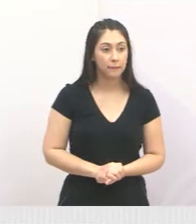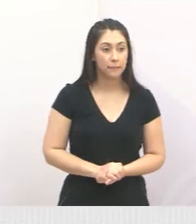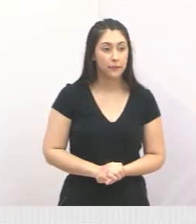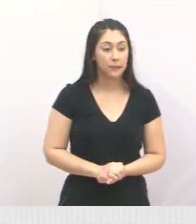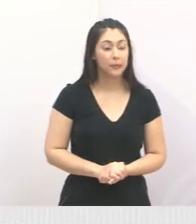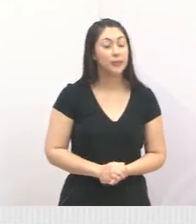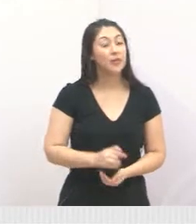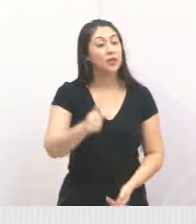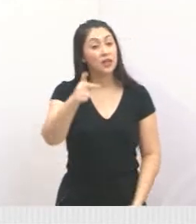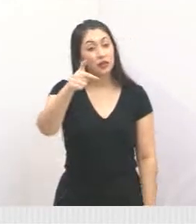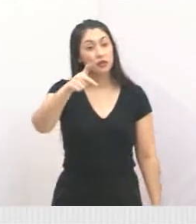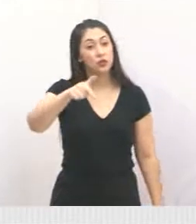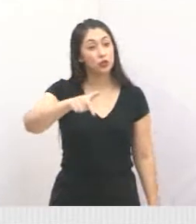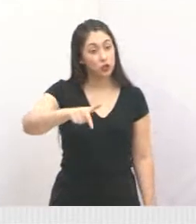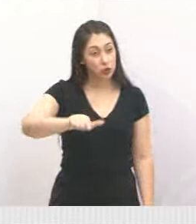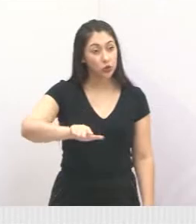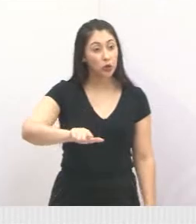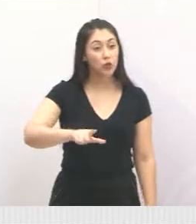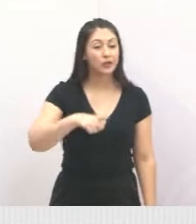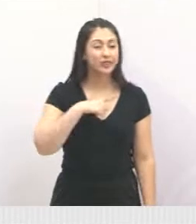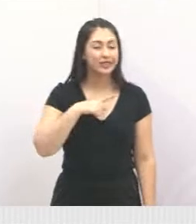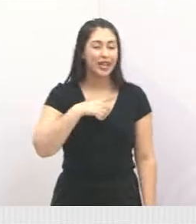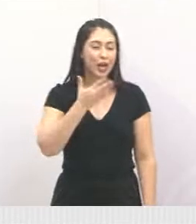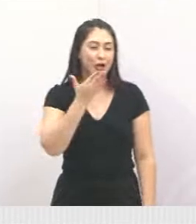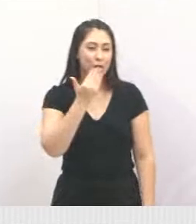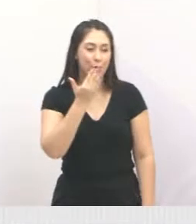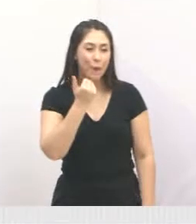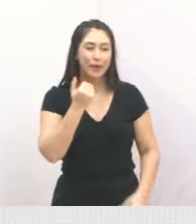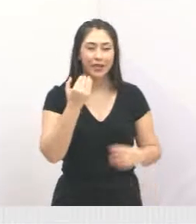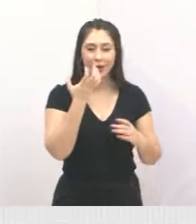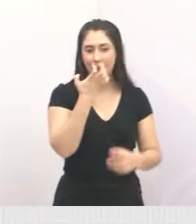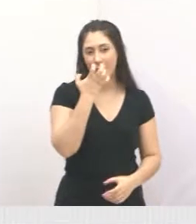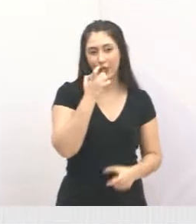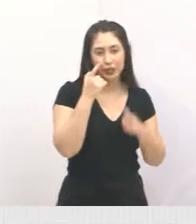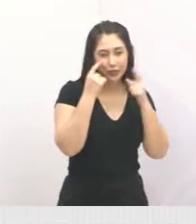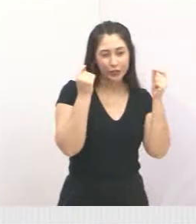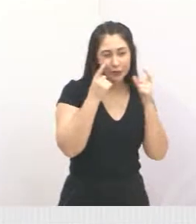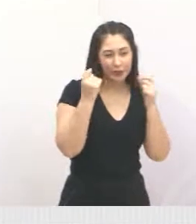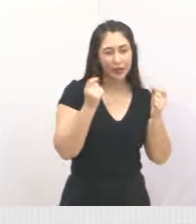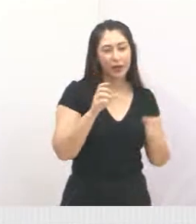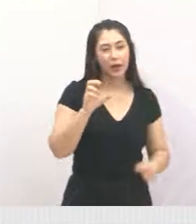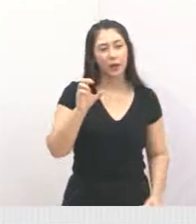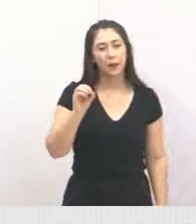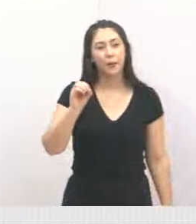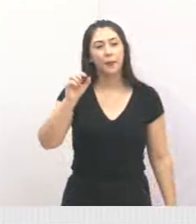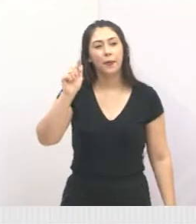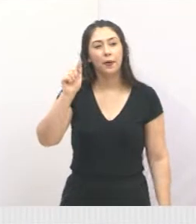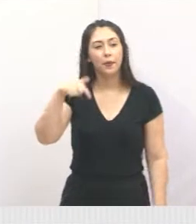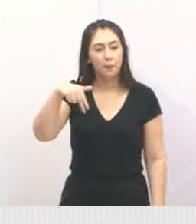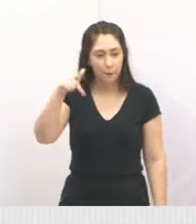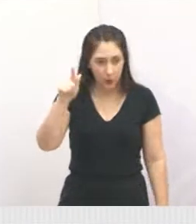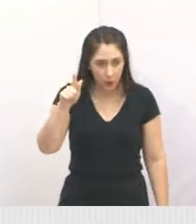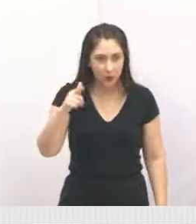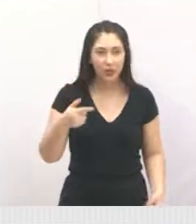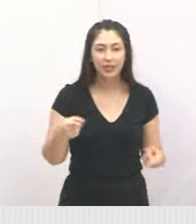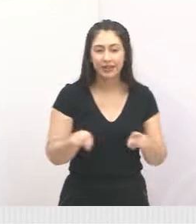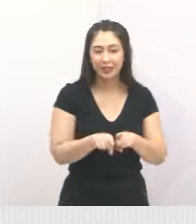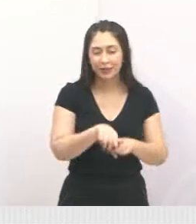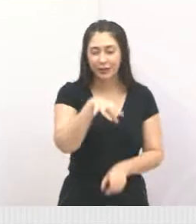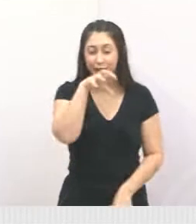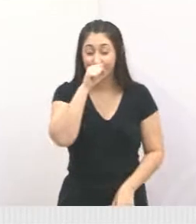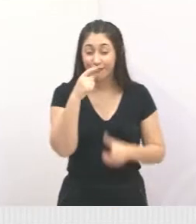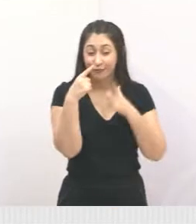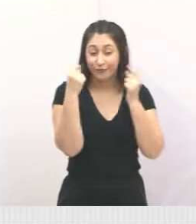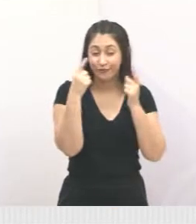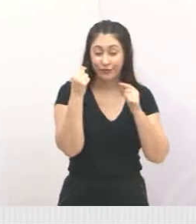Olha, mais uma vez, chegou aí ração para as ONGs, a APA, Patas da Amizade, Cantinho da SESI e agora o Cheirinho de Miau,